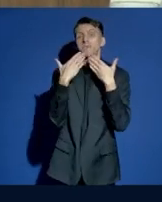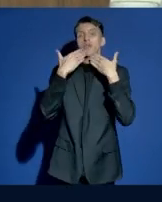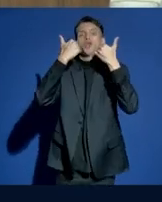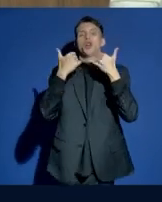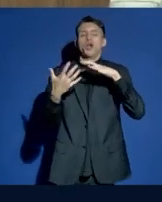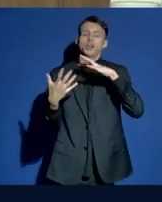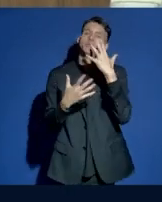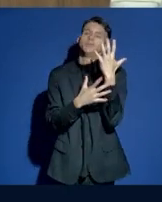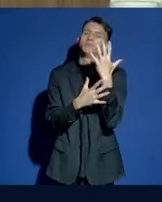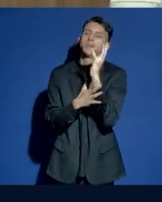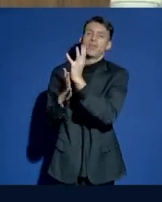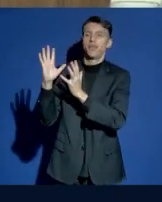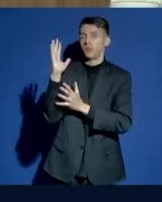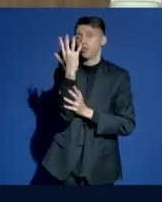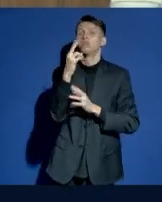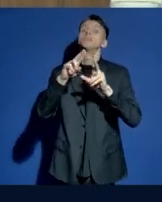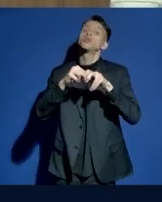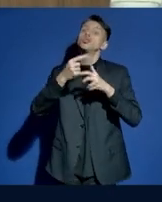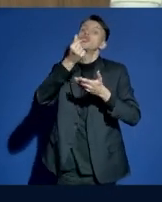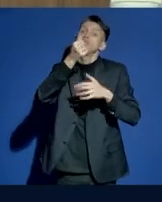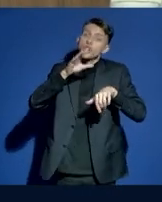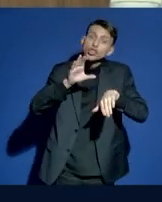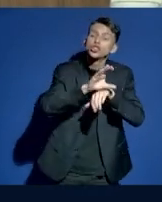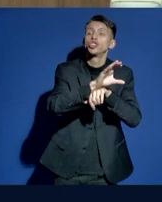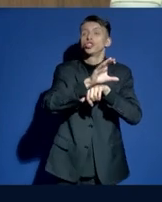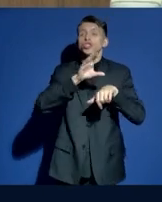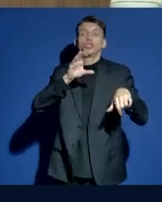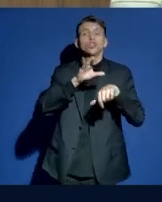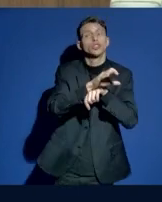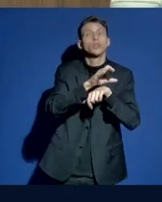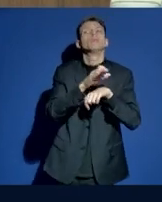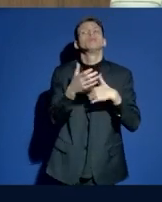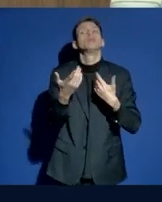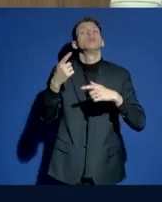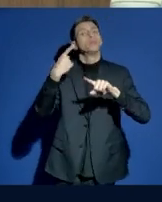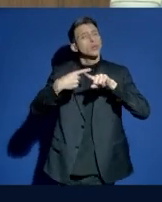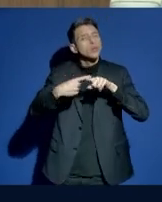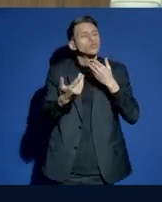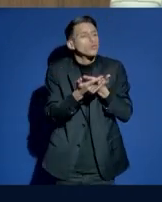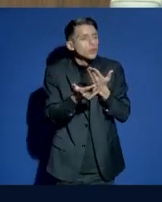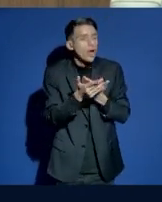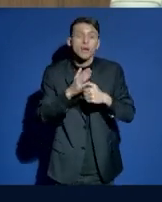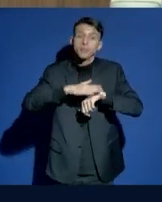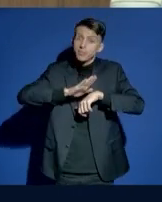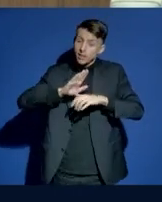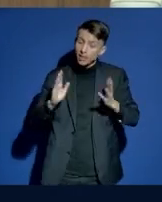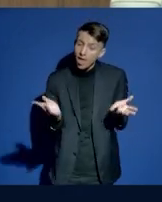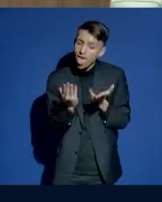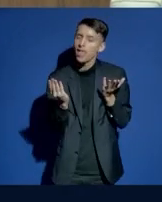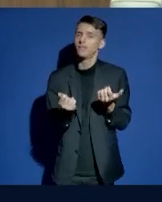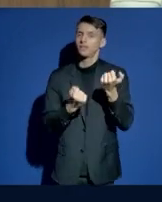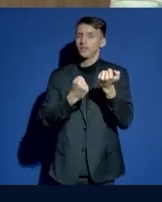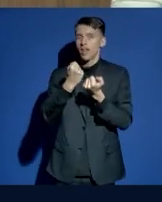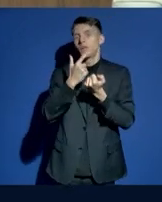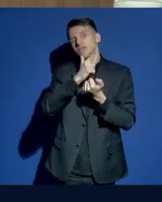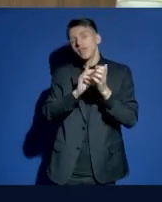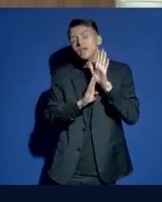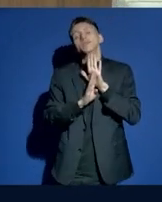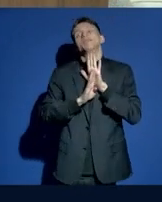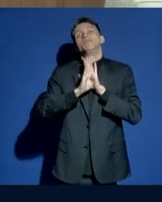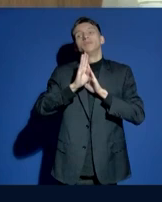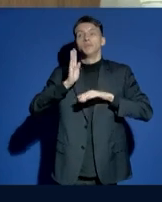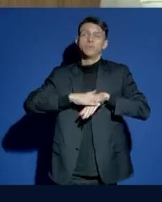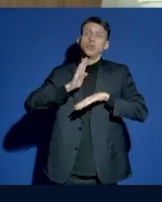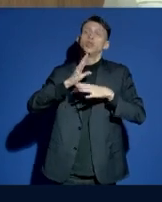vai ser para o meio ambiente por isso nós investimos tanto na ciência dos materiais porque nós sabemos que essa tendência só vai crescer então